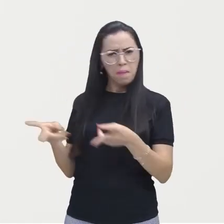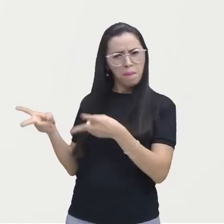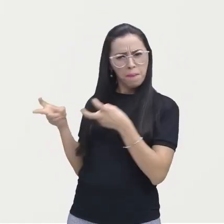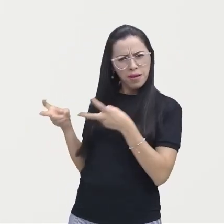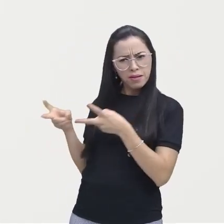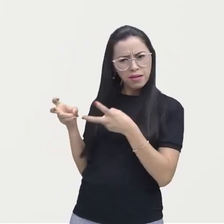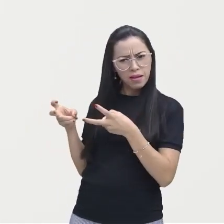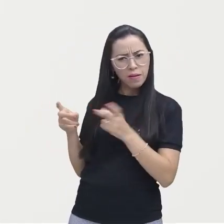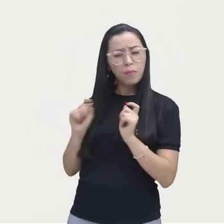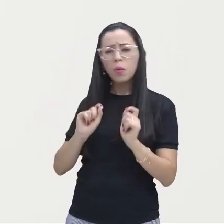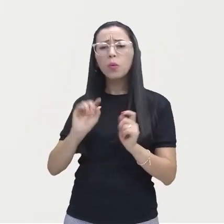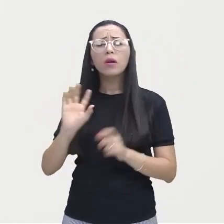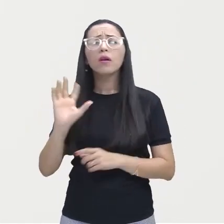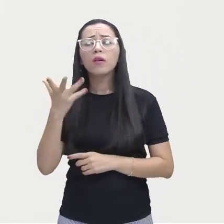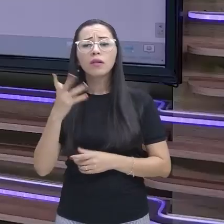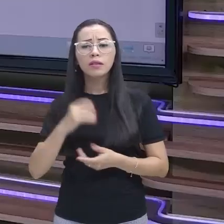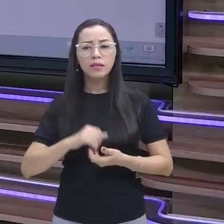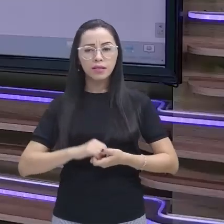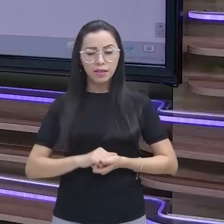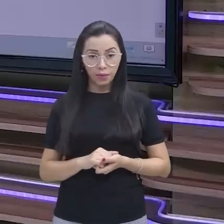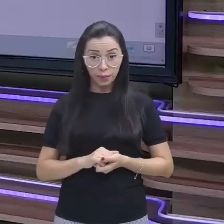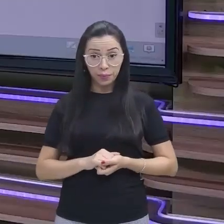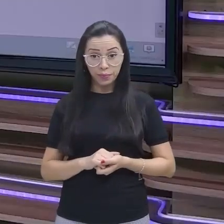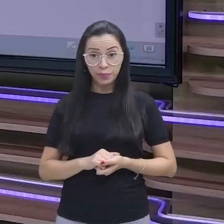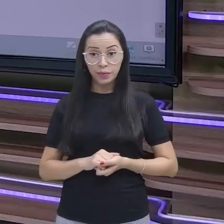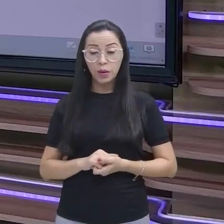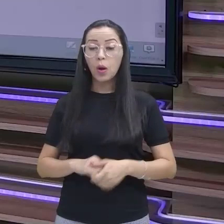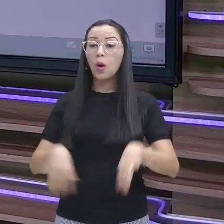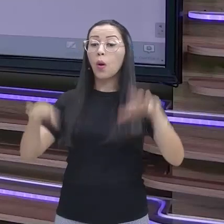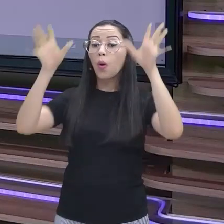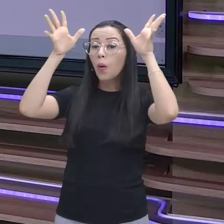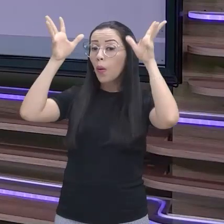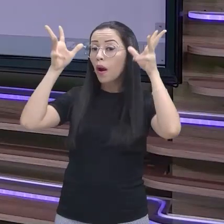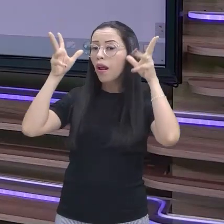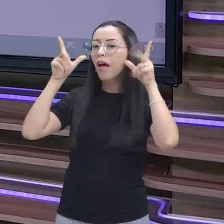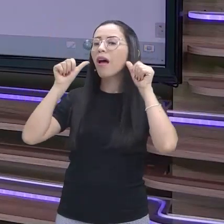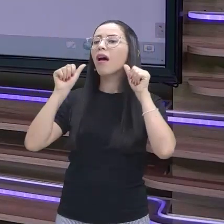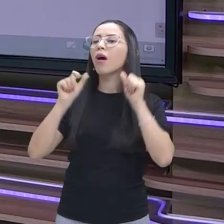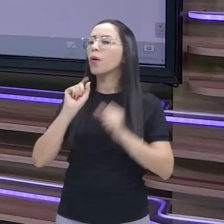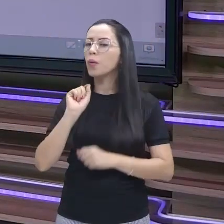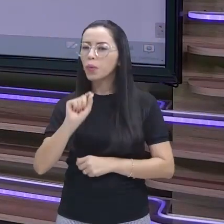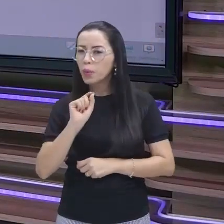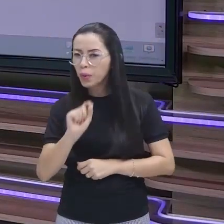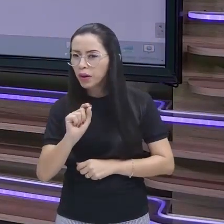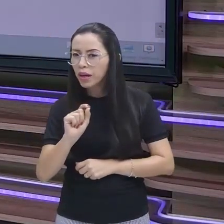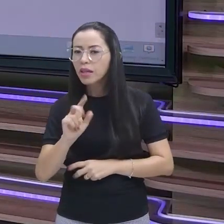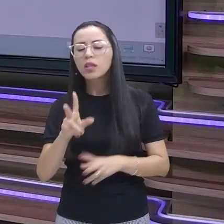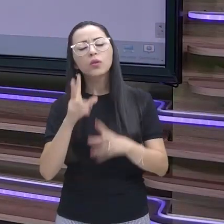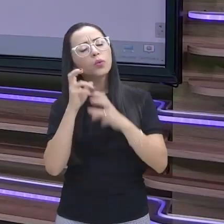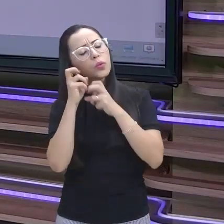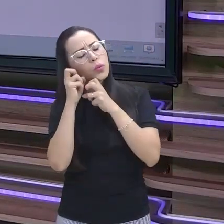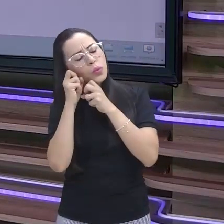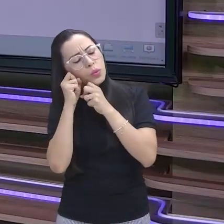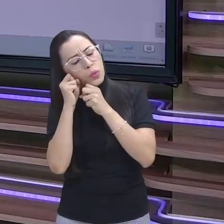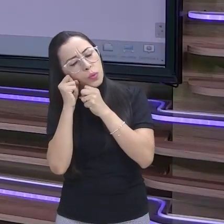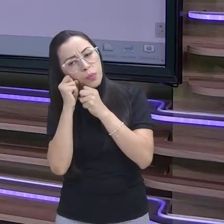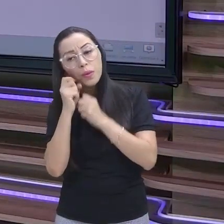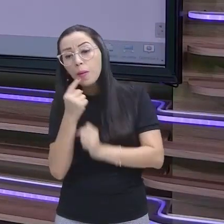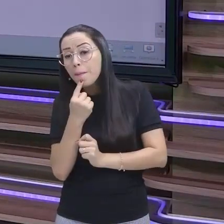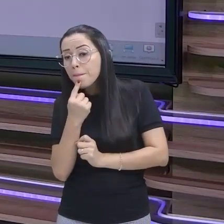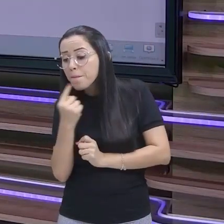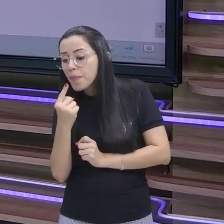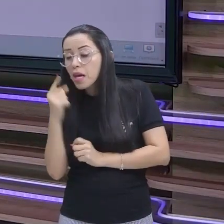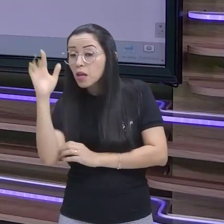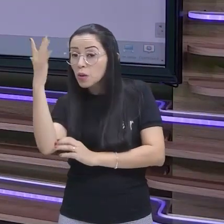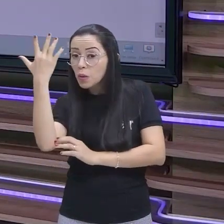aqui? O leão estava a dormir ali na floresta, perto de uma árvore,